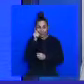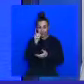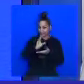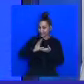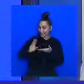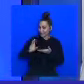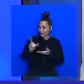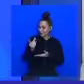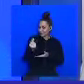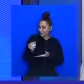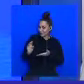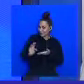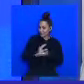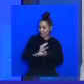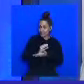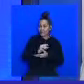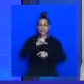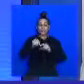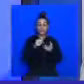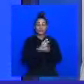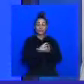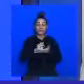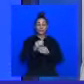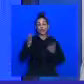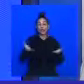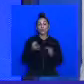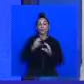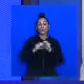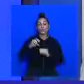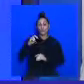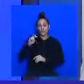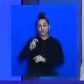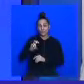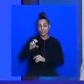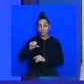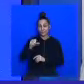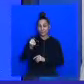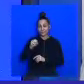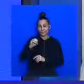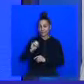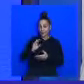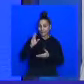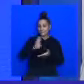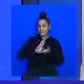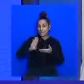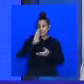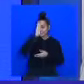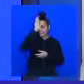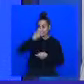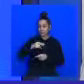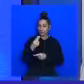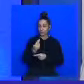grana, não é? Então tem sorteio agora da Quina. Hoje concurso 5.980. Prêmio principal